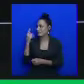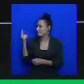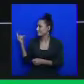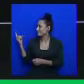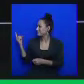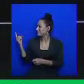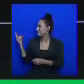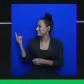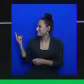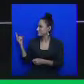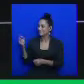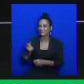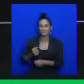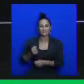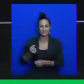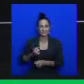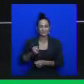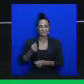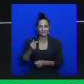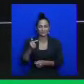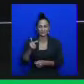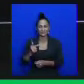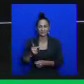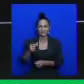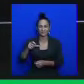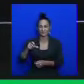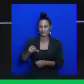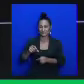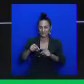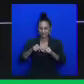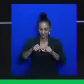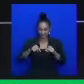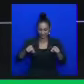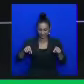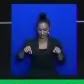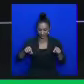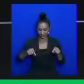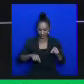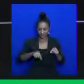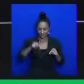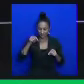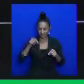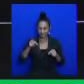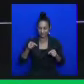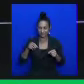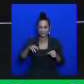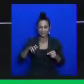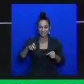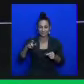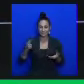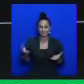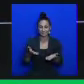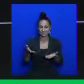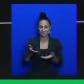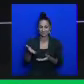sorteada, 29. Bola 29, temos aqui as 6 dezenas da Mega Sena de hoje. Vamos